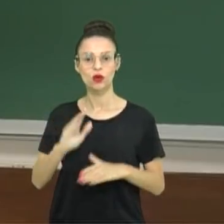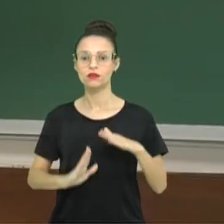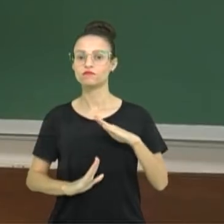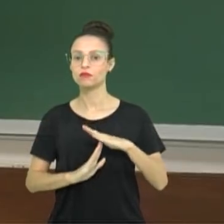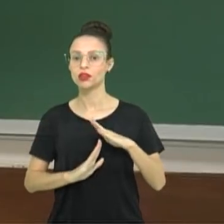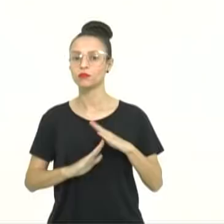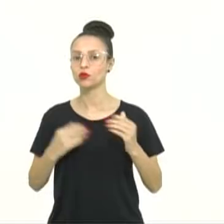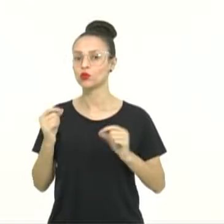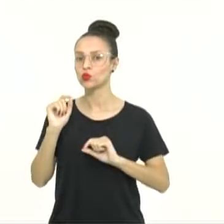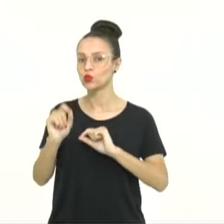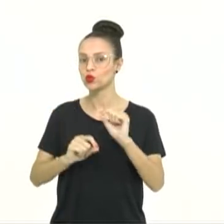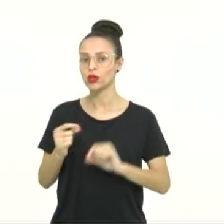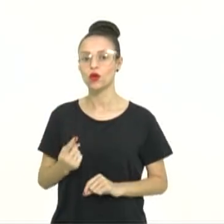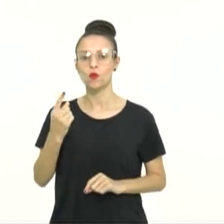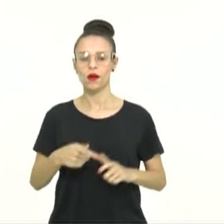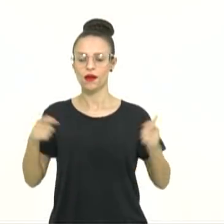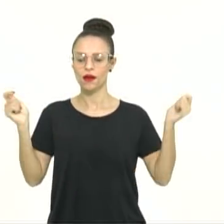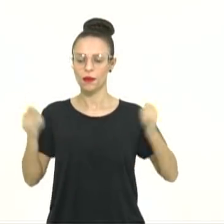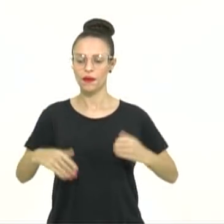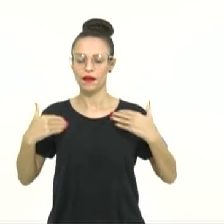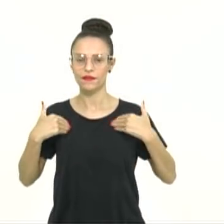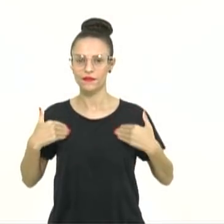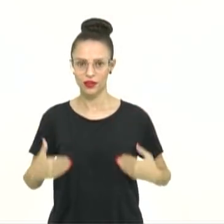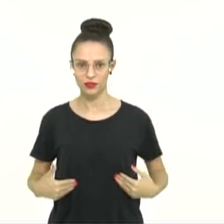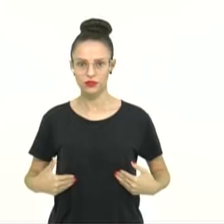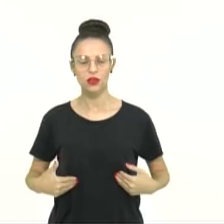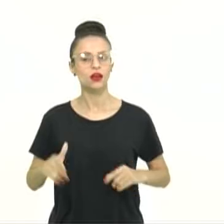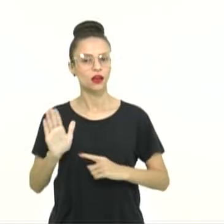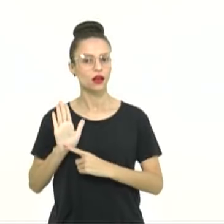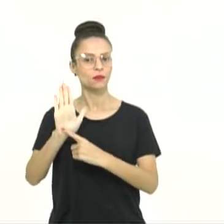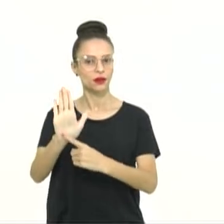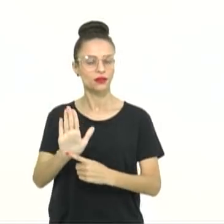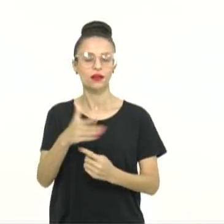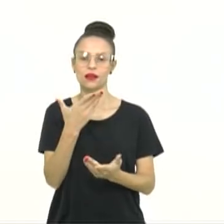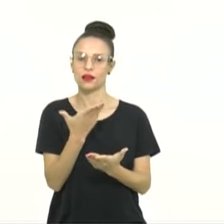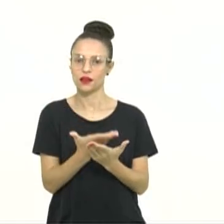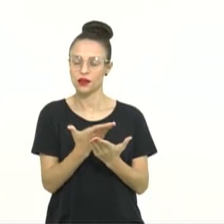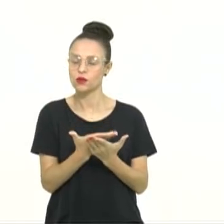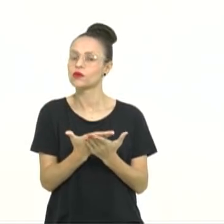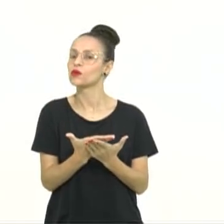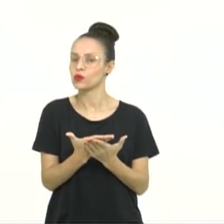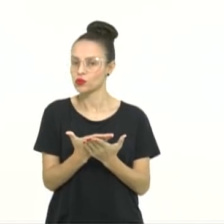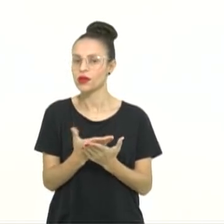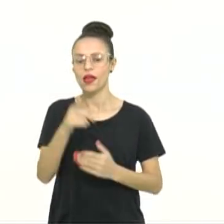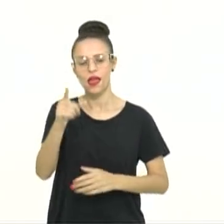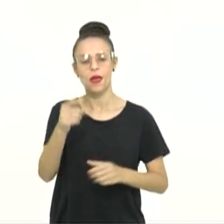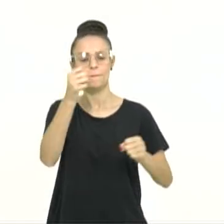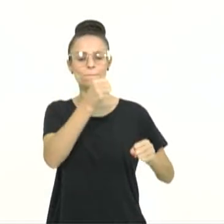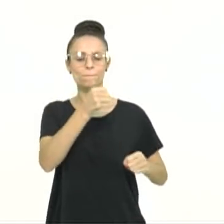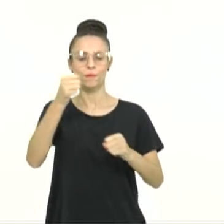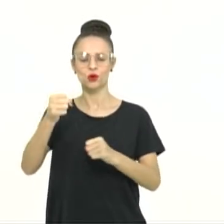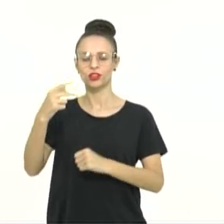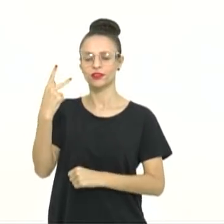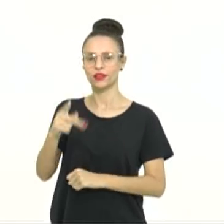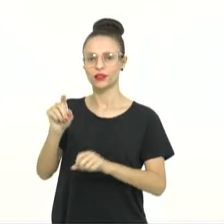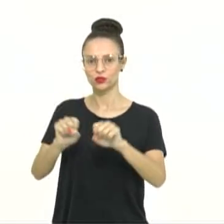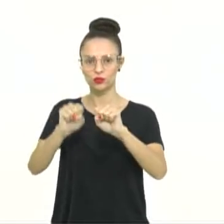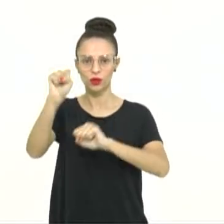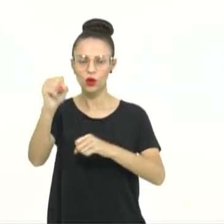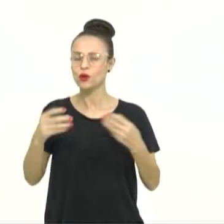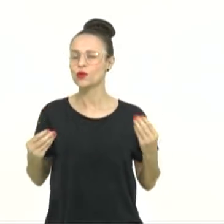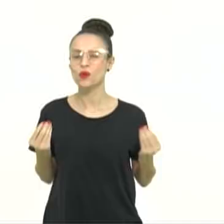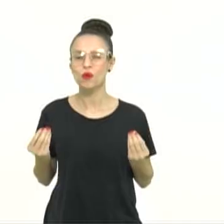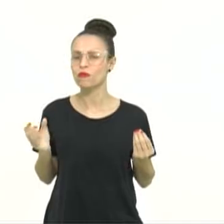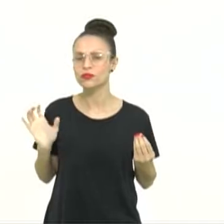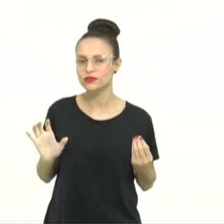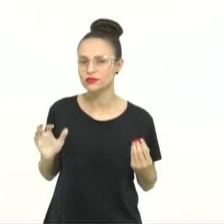mínimo, uma capacidade física apresentada na aula, que será o poder do seu super-herói. Como